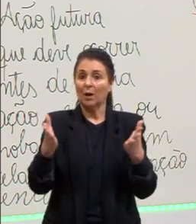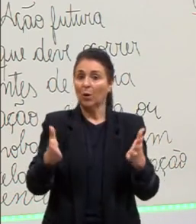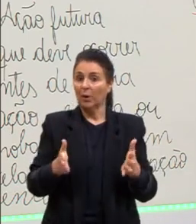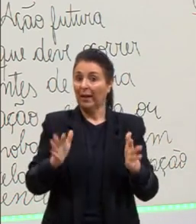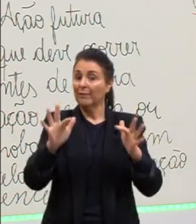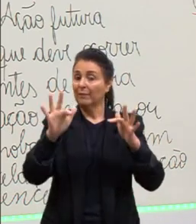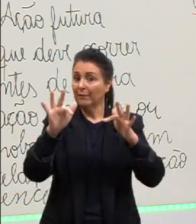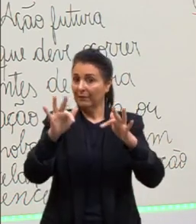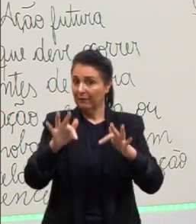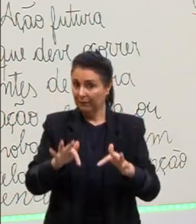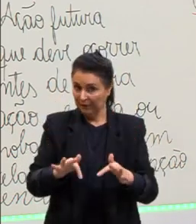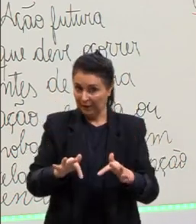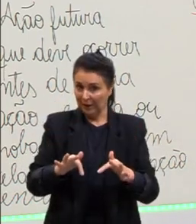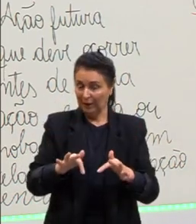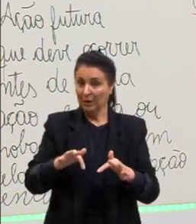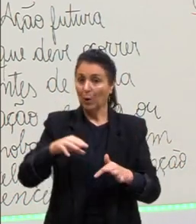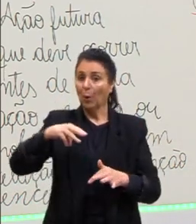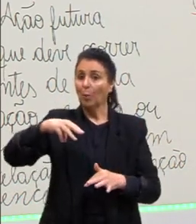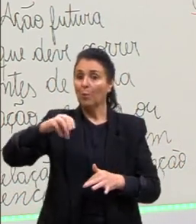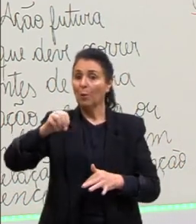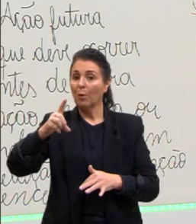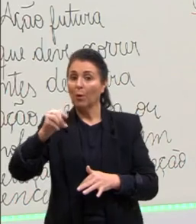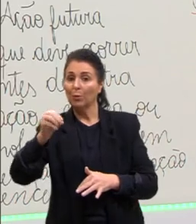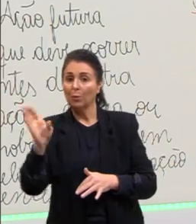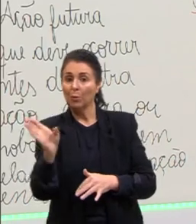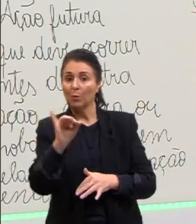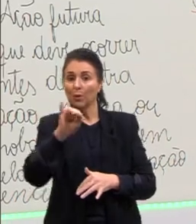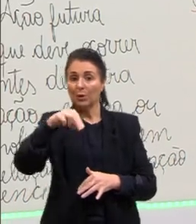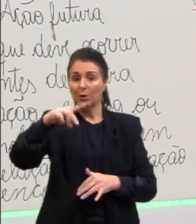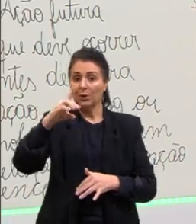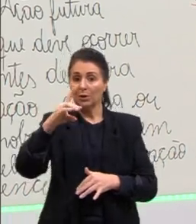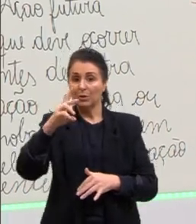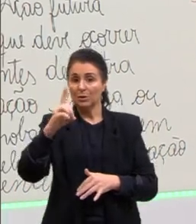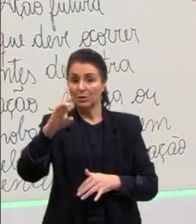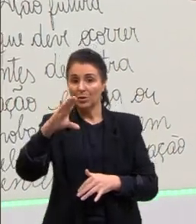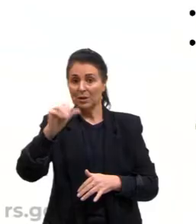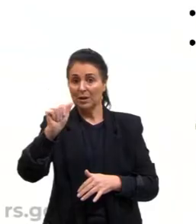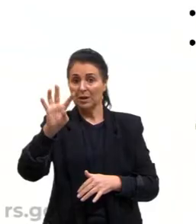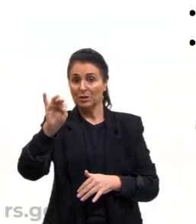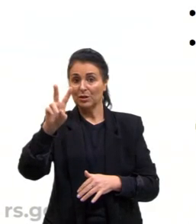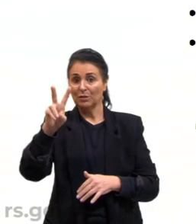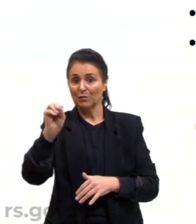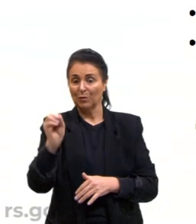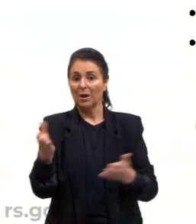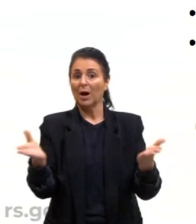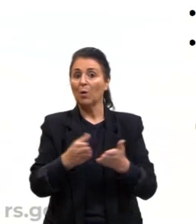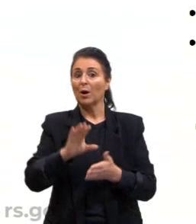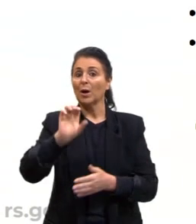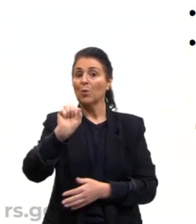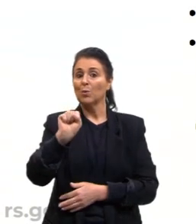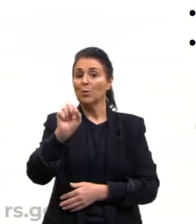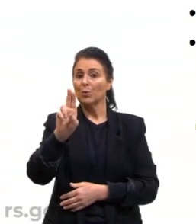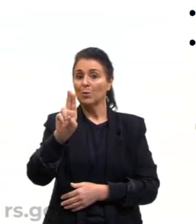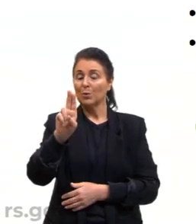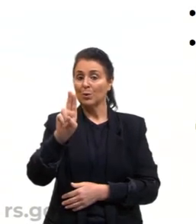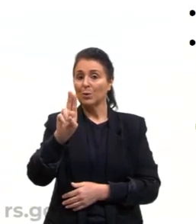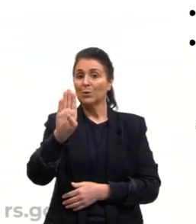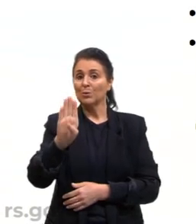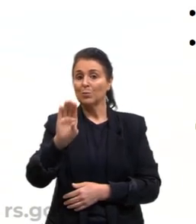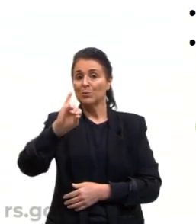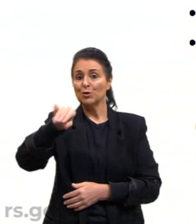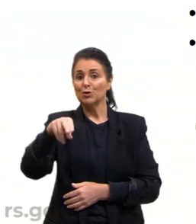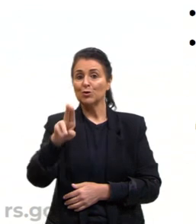aqui o nosso modo indicativo e agora vamos seguir com os nossos estudos no modo subjuntivo